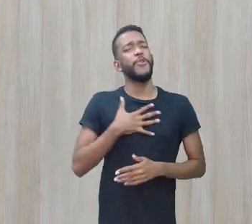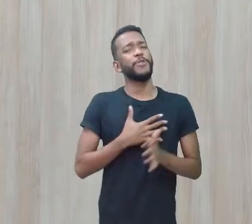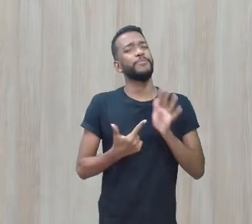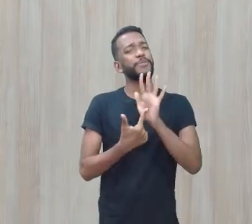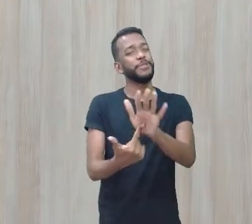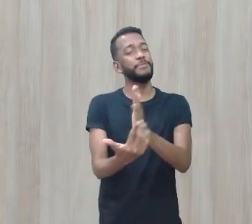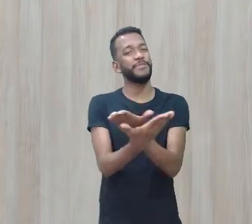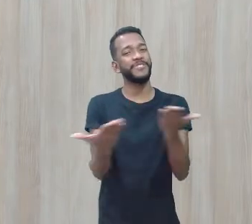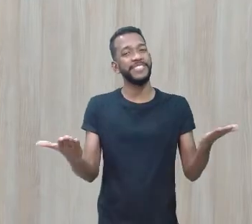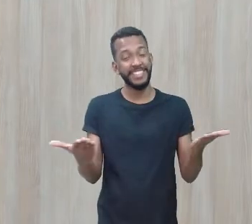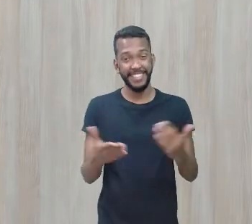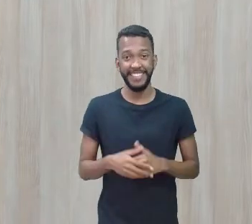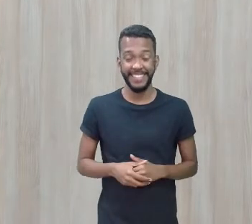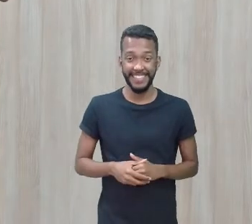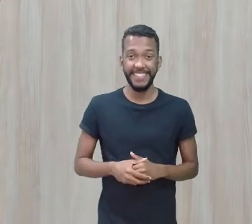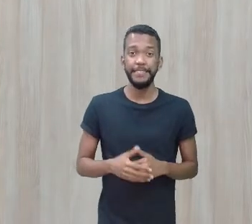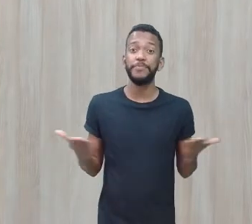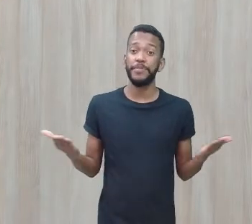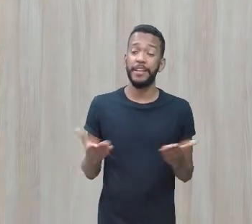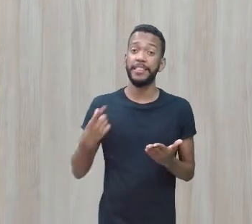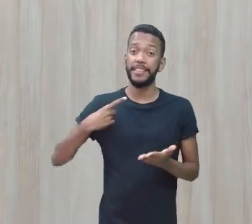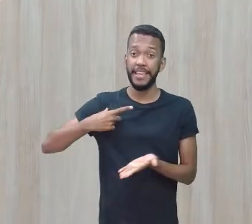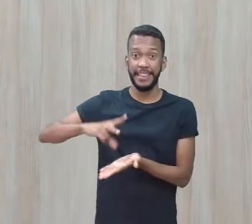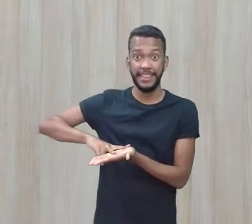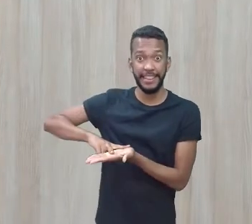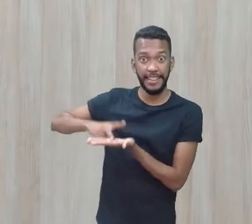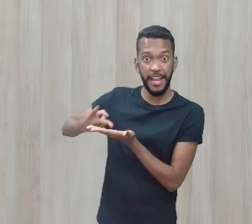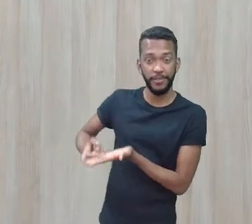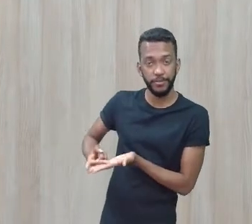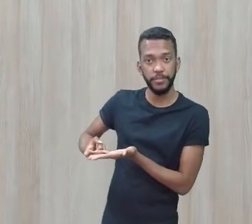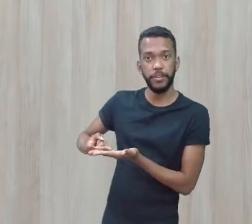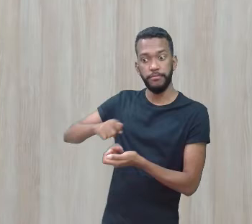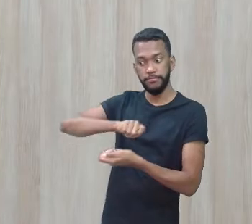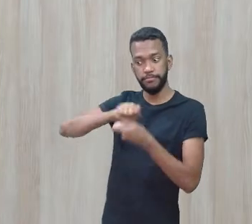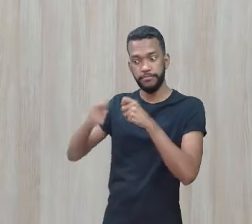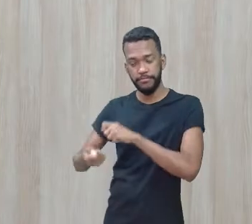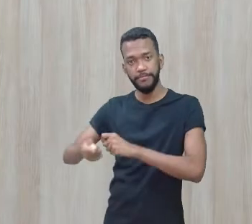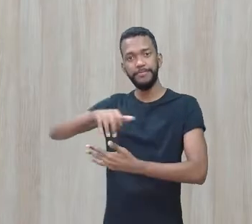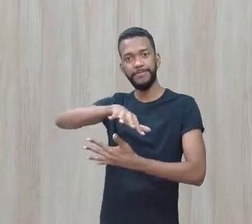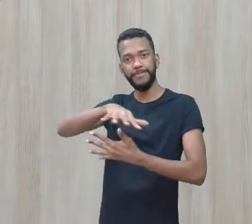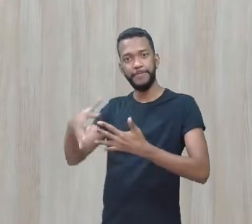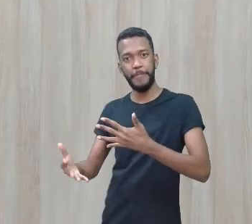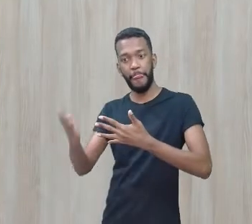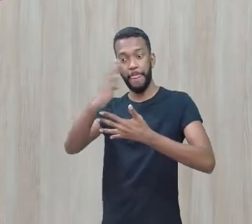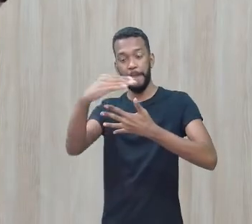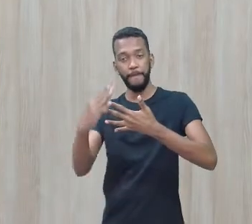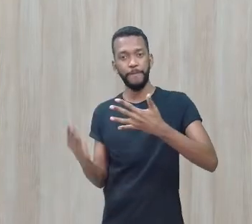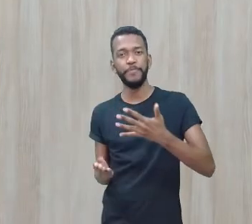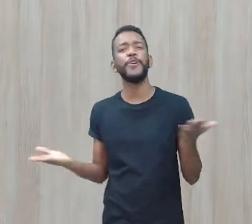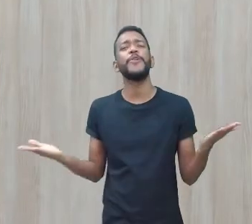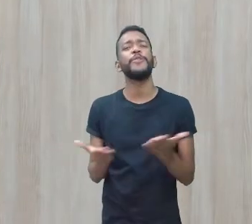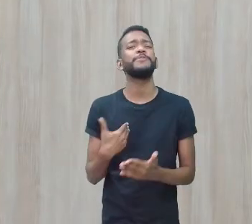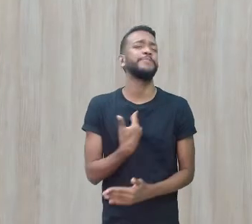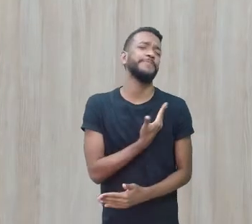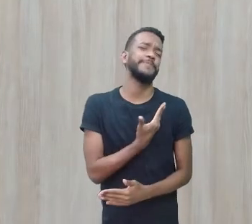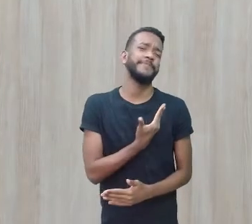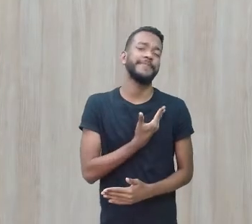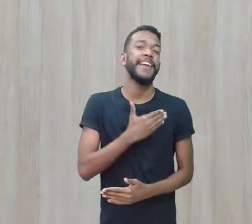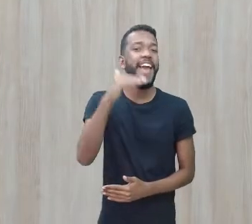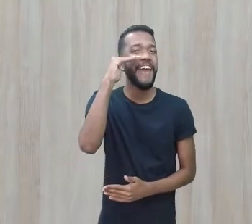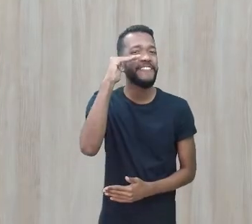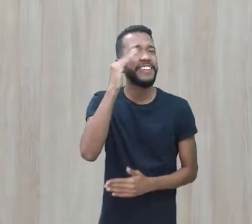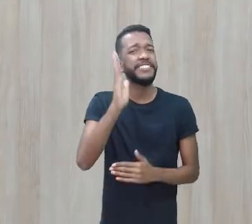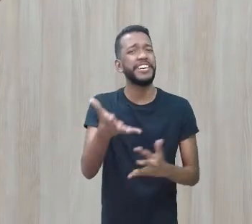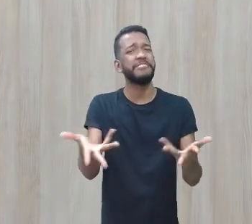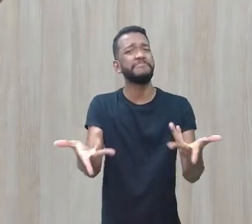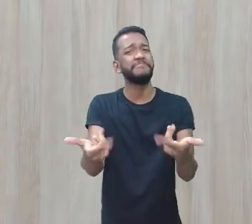para vocês, né? Aqui a gente tem a tradução para a língua brasileira de sinais. Hoje, com meu colega Efraim, tá ficando